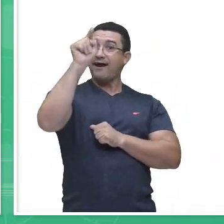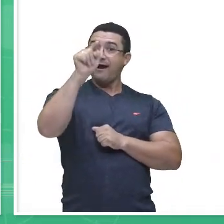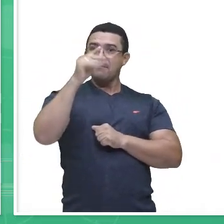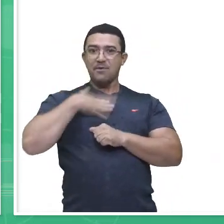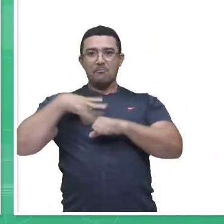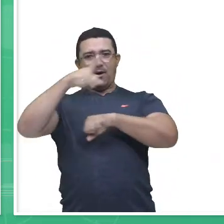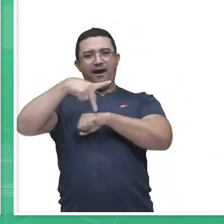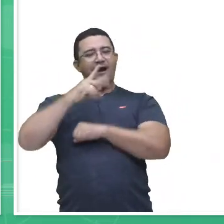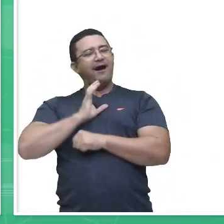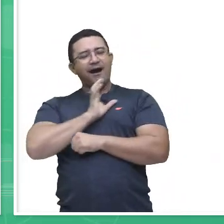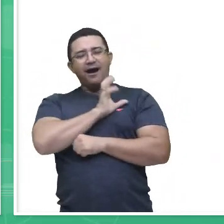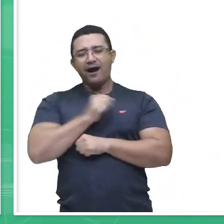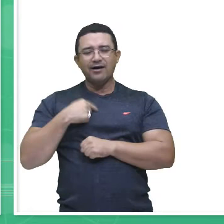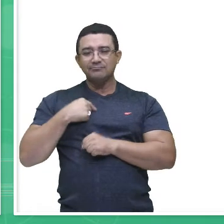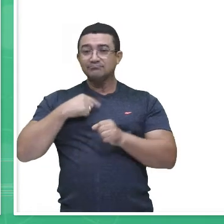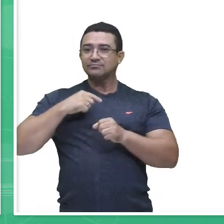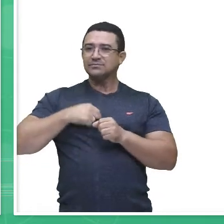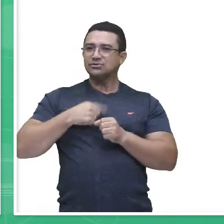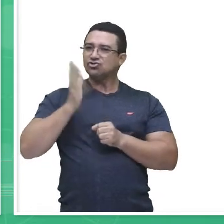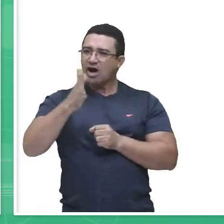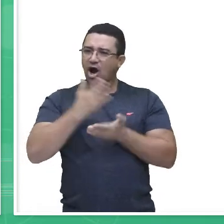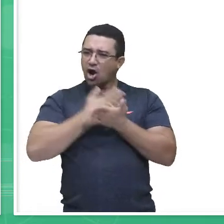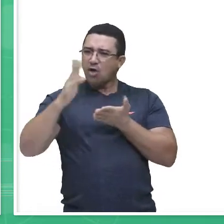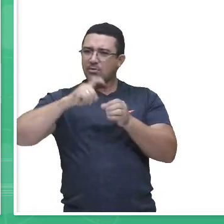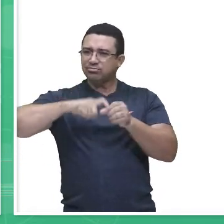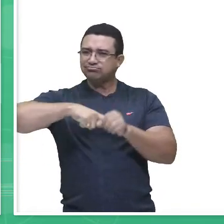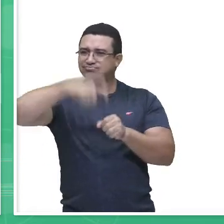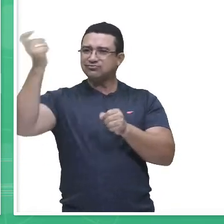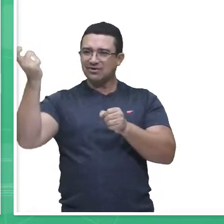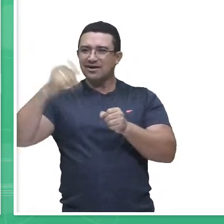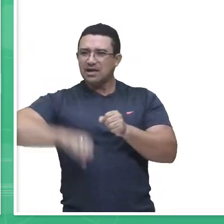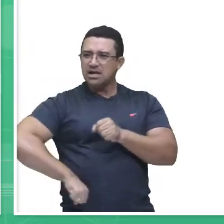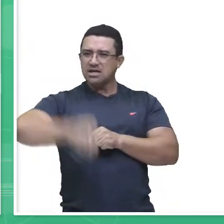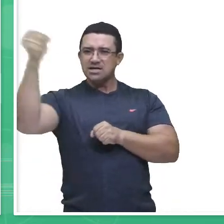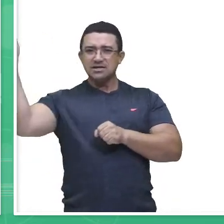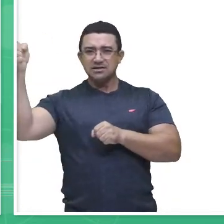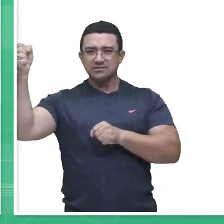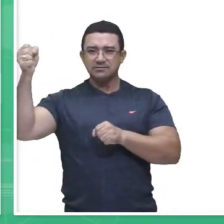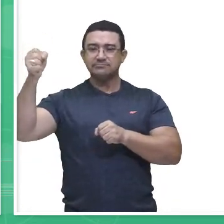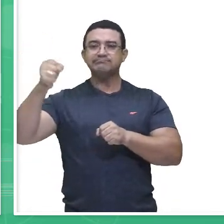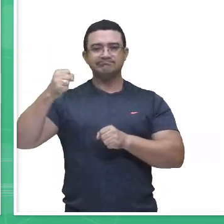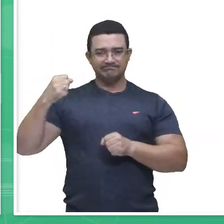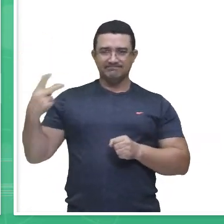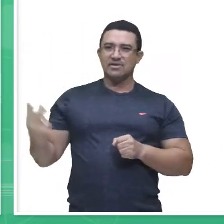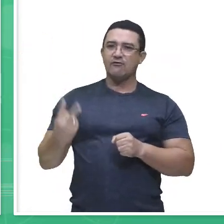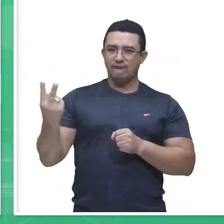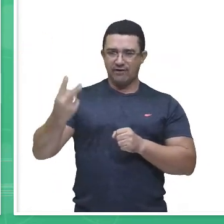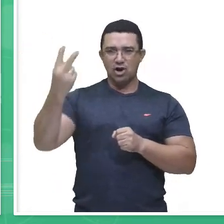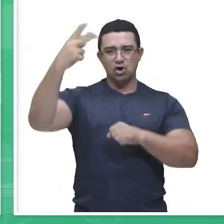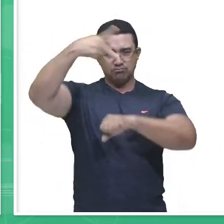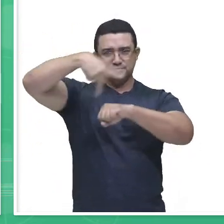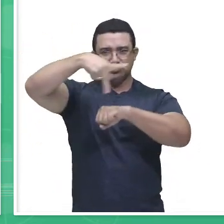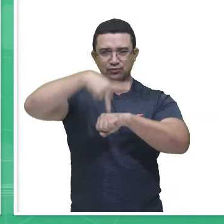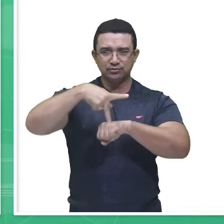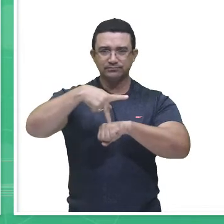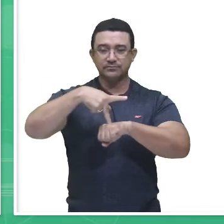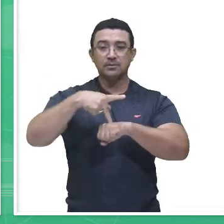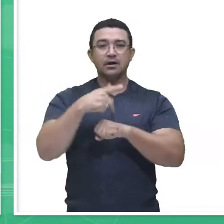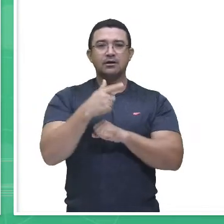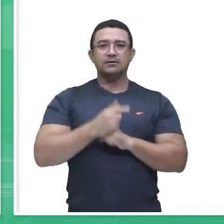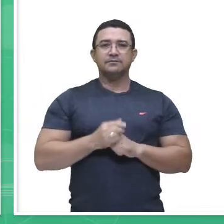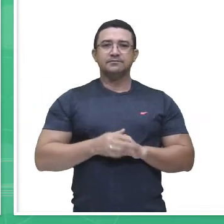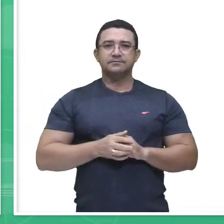nação, nesse país que acabava de se tornar independente. Então, olha a valorização, essa ideia de nação. Nos outros